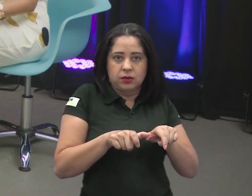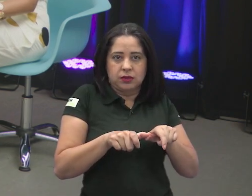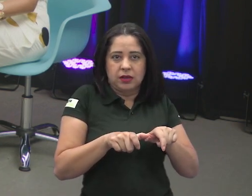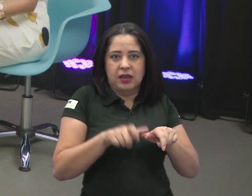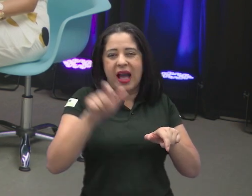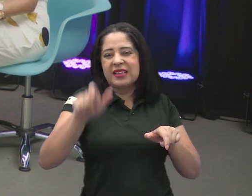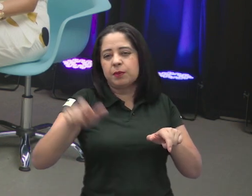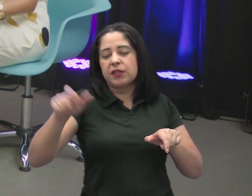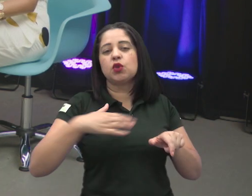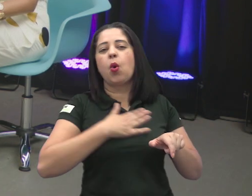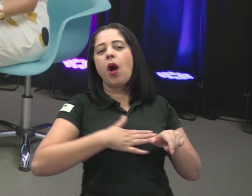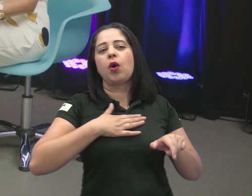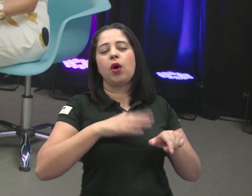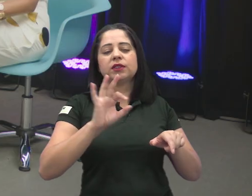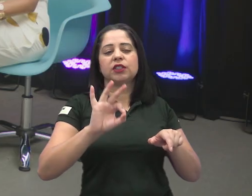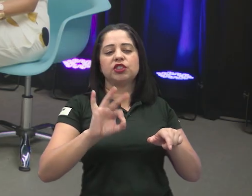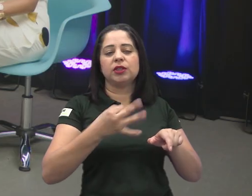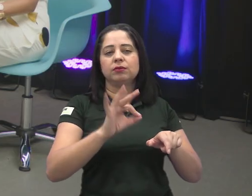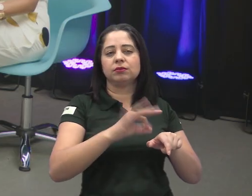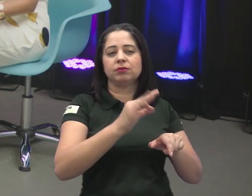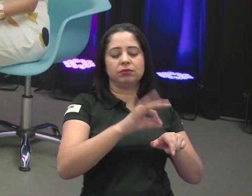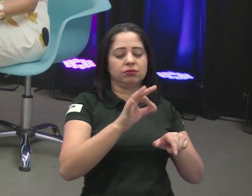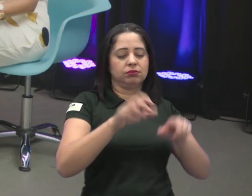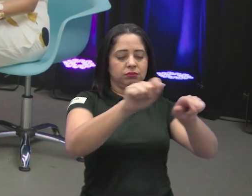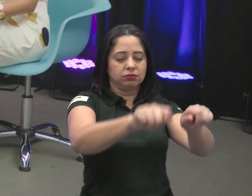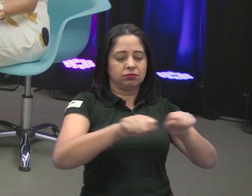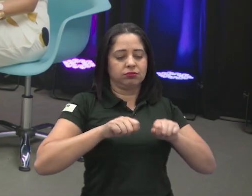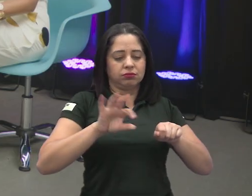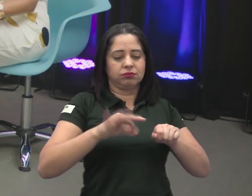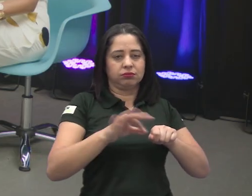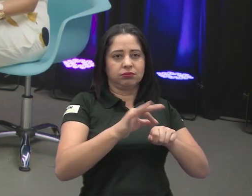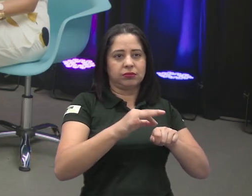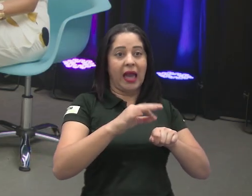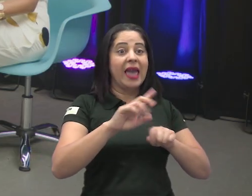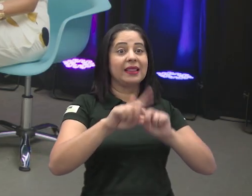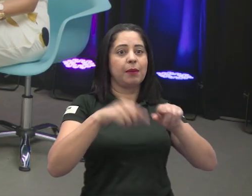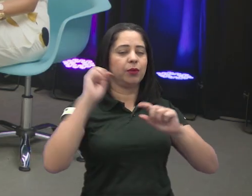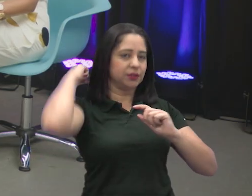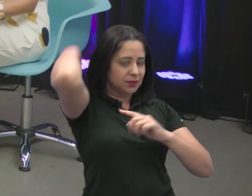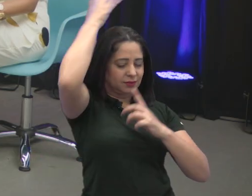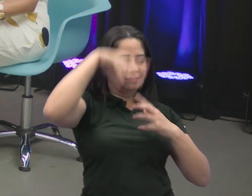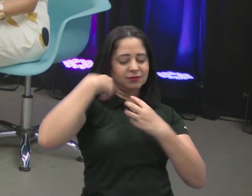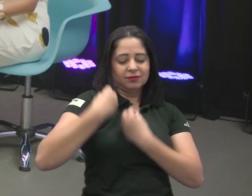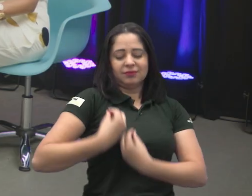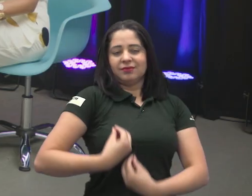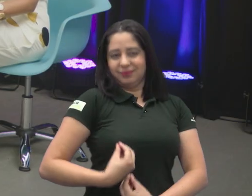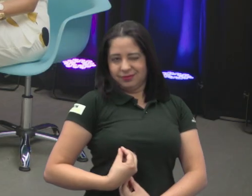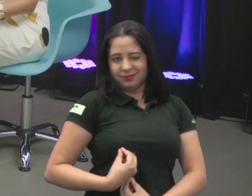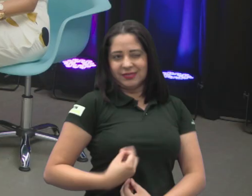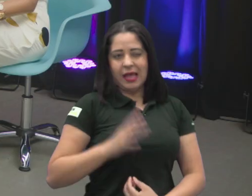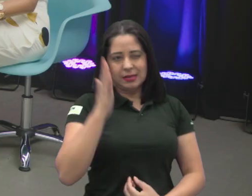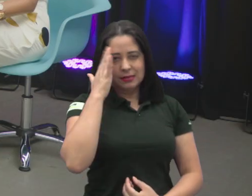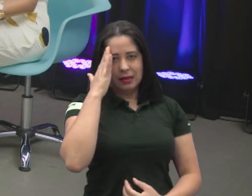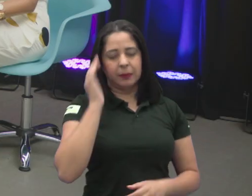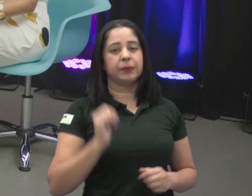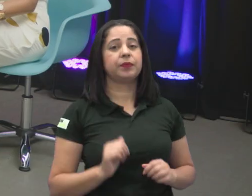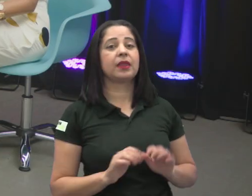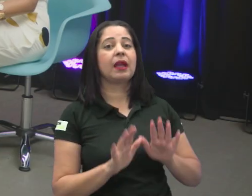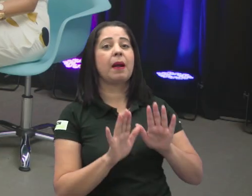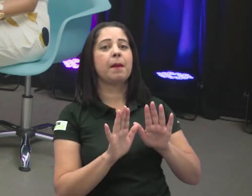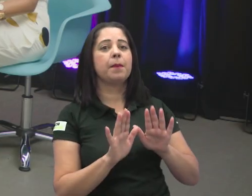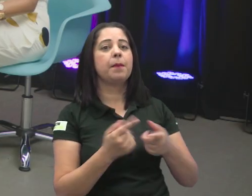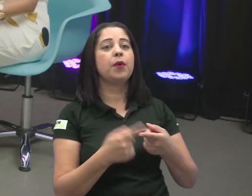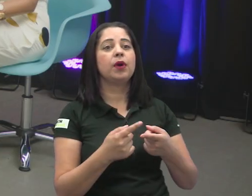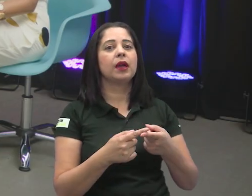pessoas gostam de fazer cachecol e o tecidinho vai saindo aqui. E o que mexe